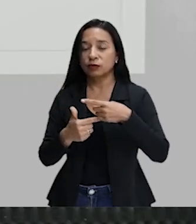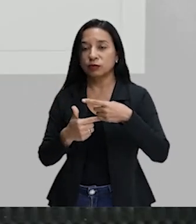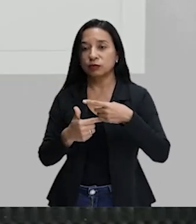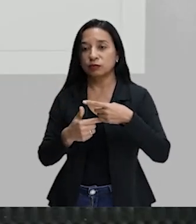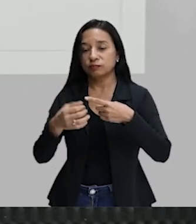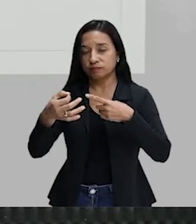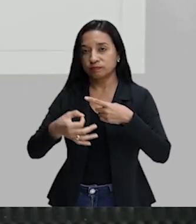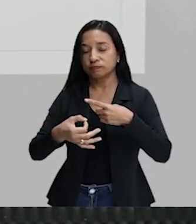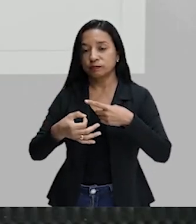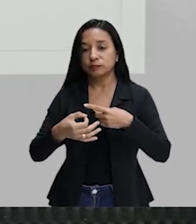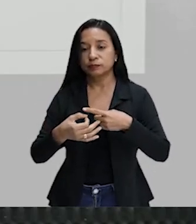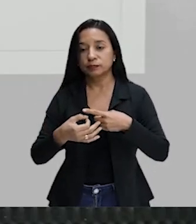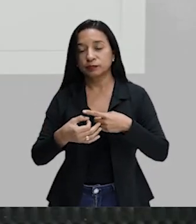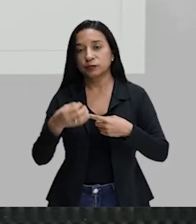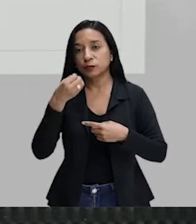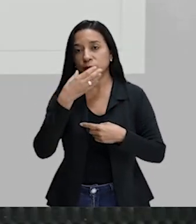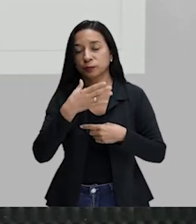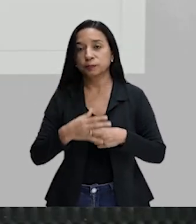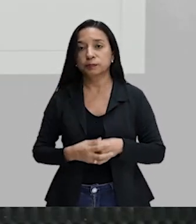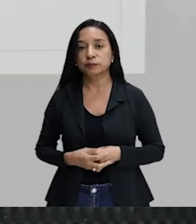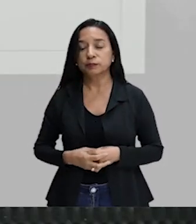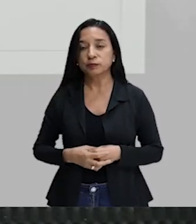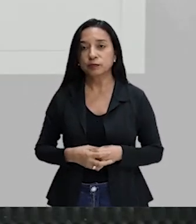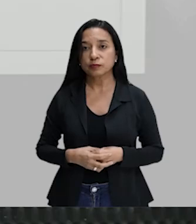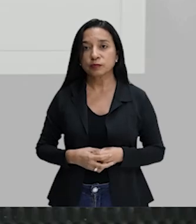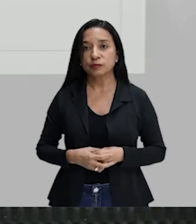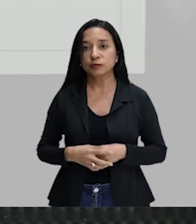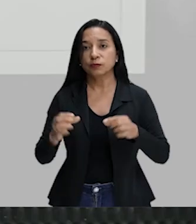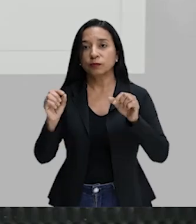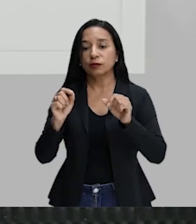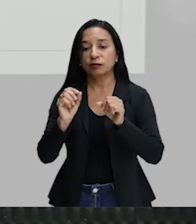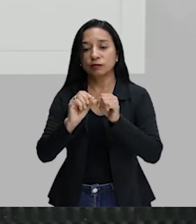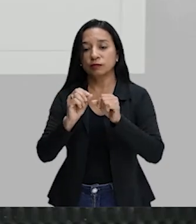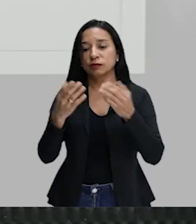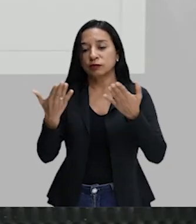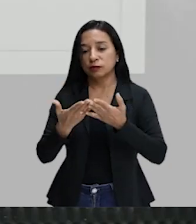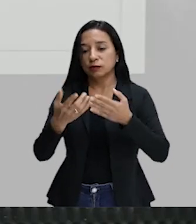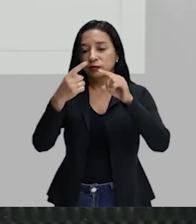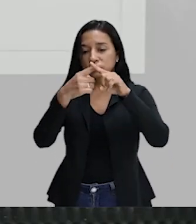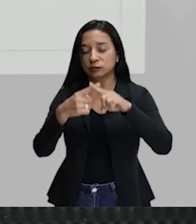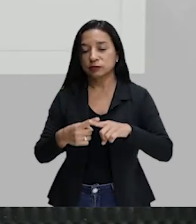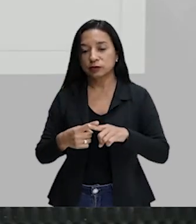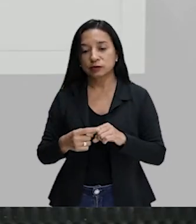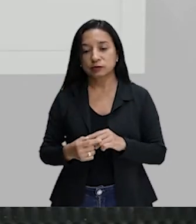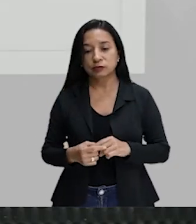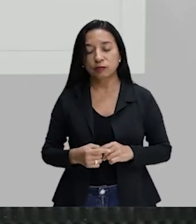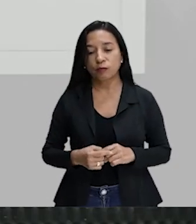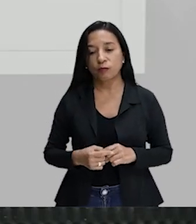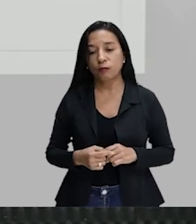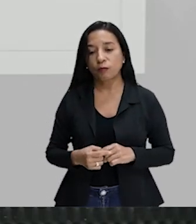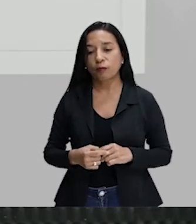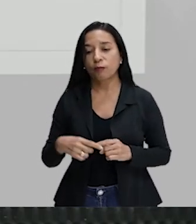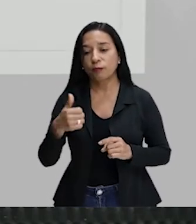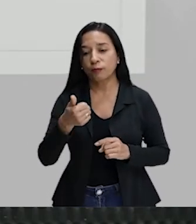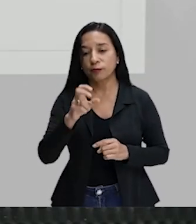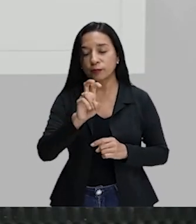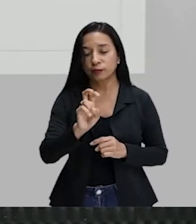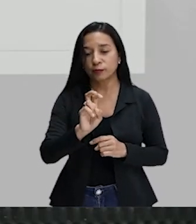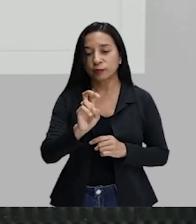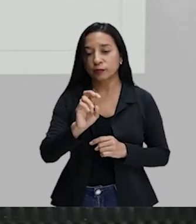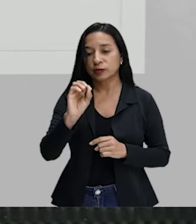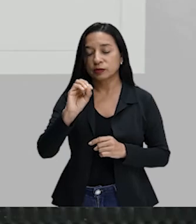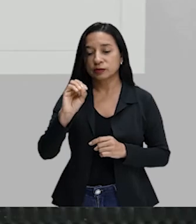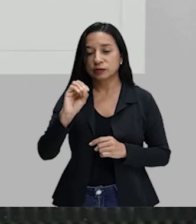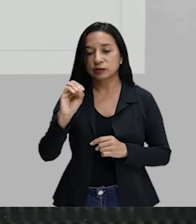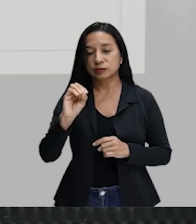Certo? Beleza. Vamos fazer essas multiplicações aqui. Então, seno de 15 graus vai